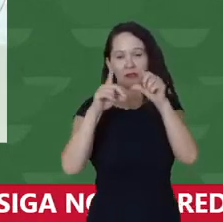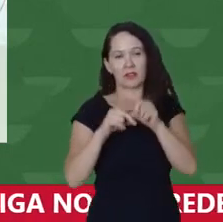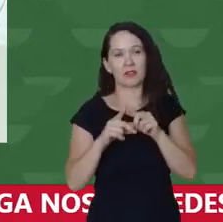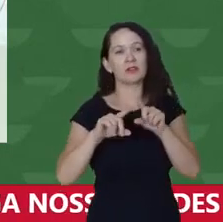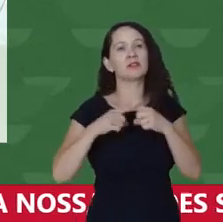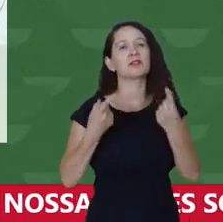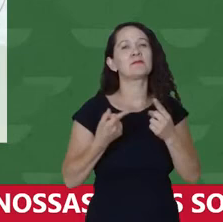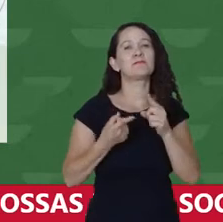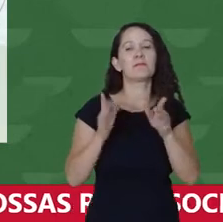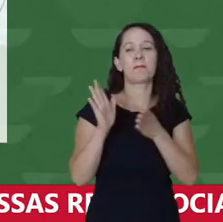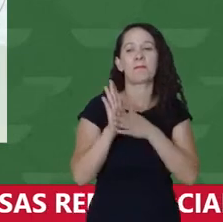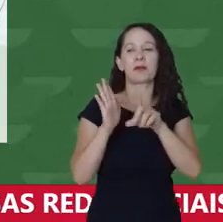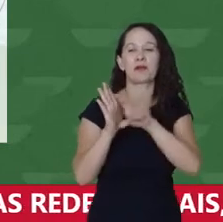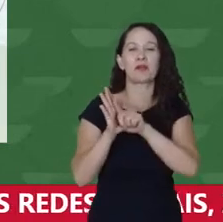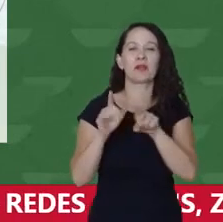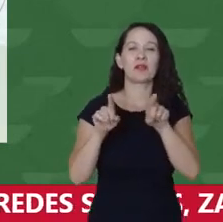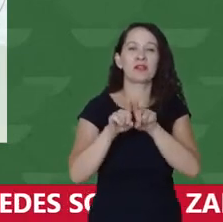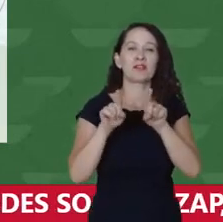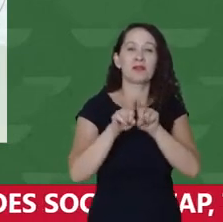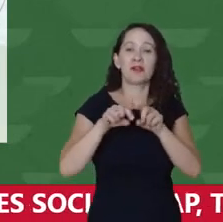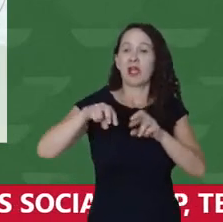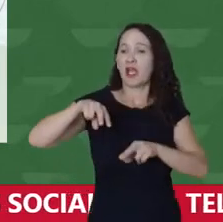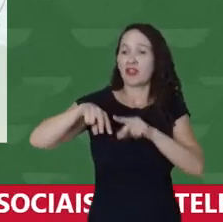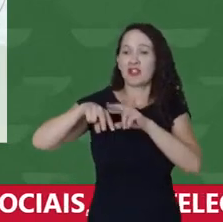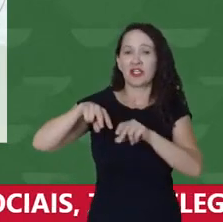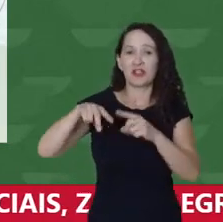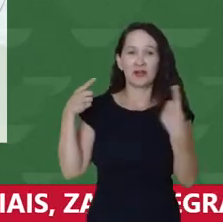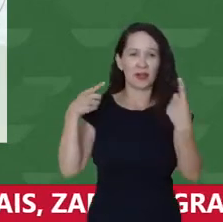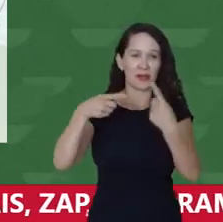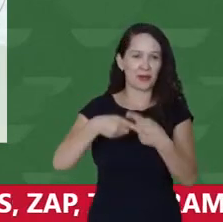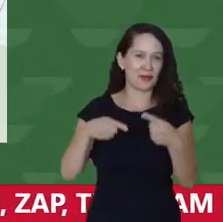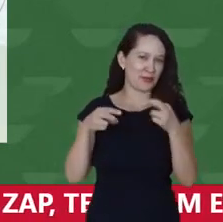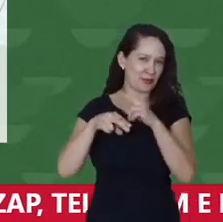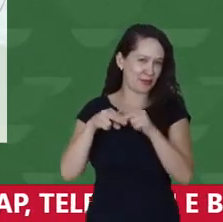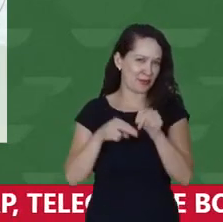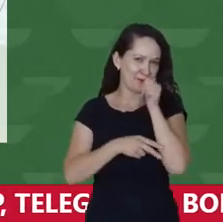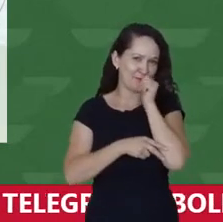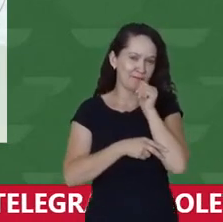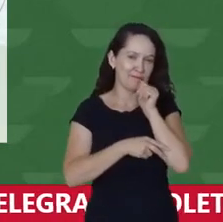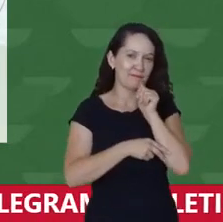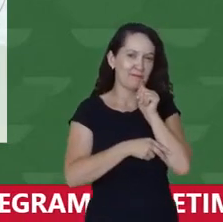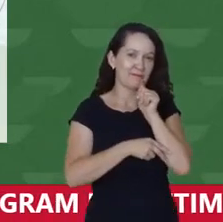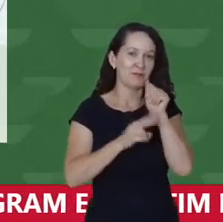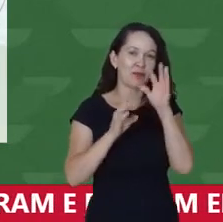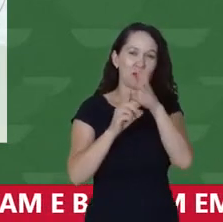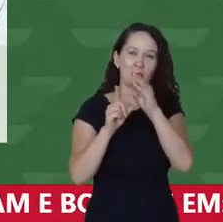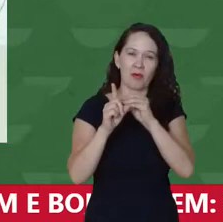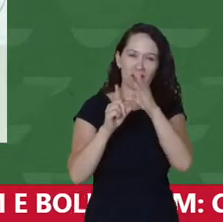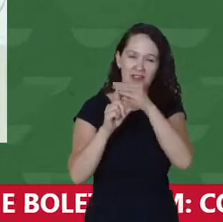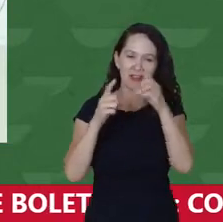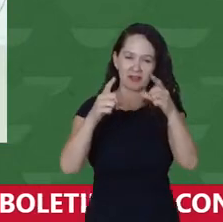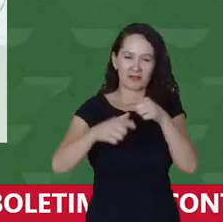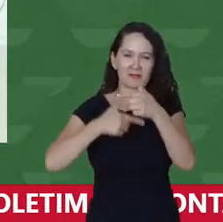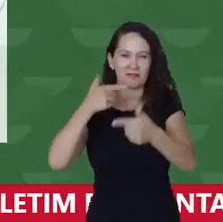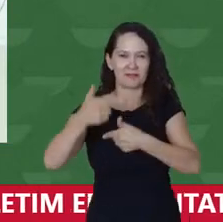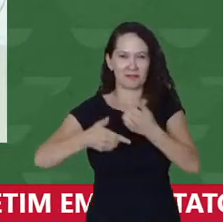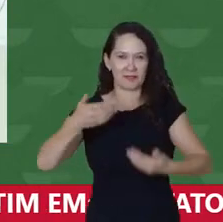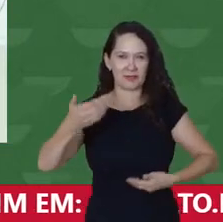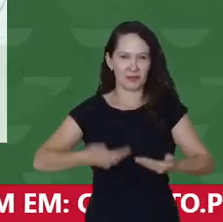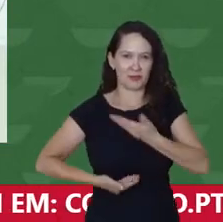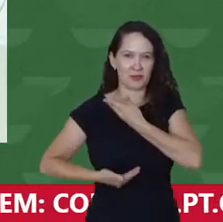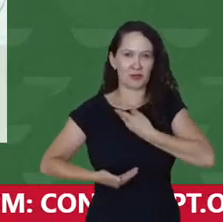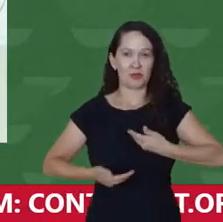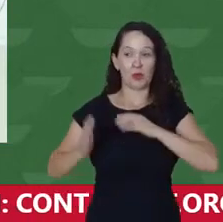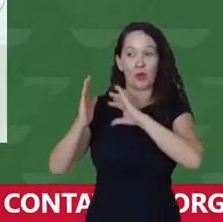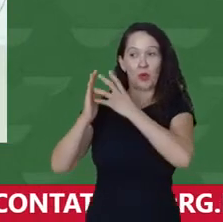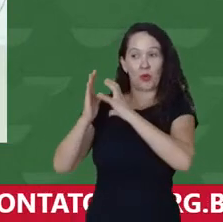Então, essa PEC, além de tudo, ela tem um corte de gênero aí também, né? E outra coisa, o assédio no ambiente de trabalho do serviço público, o concurso e